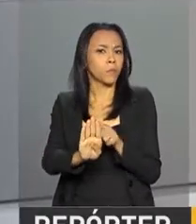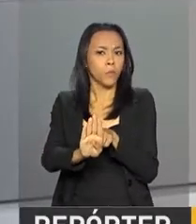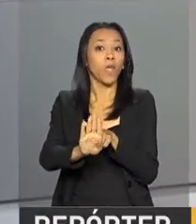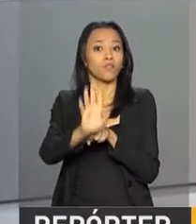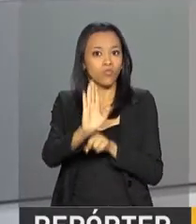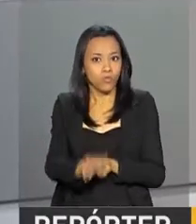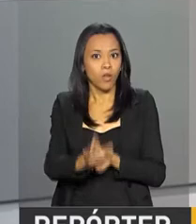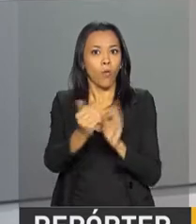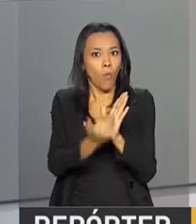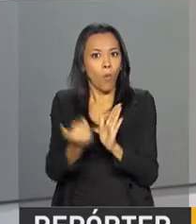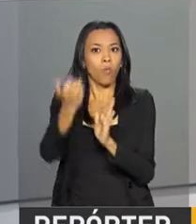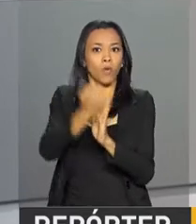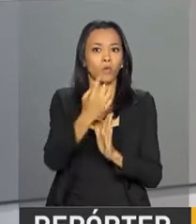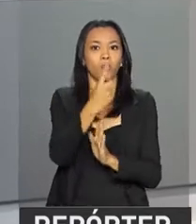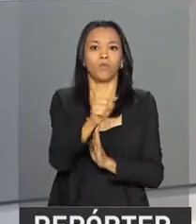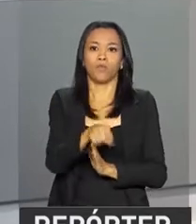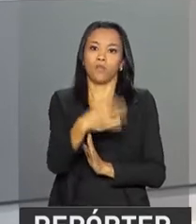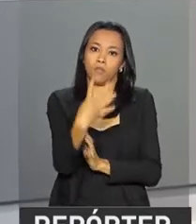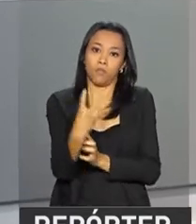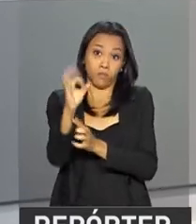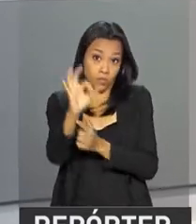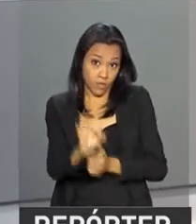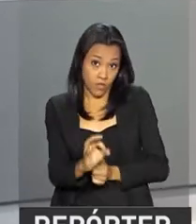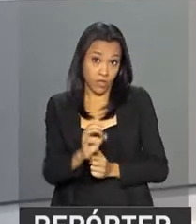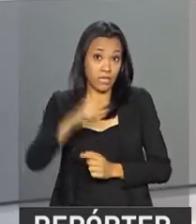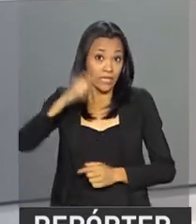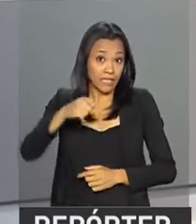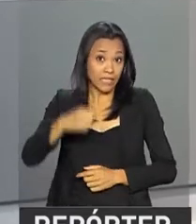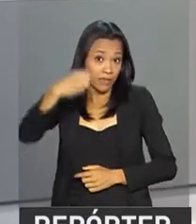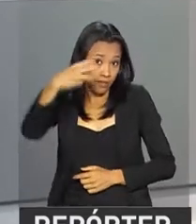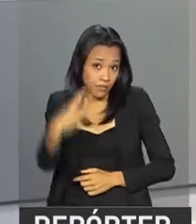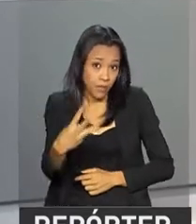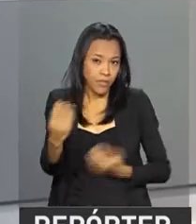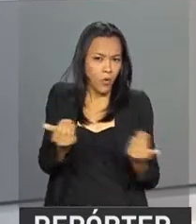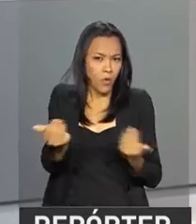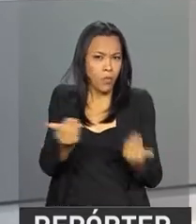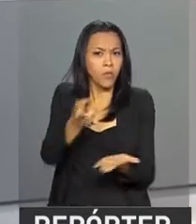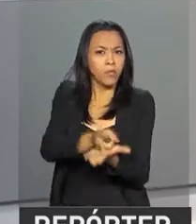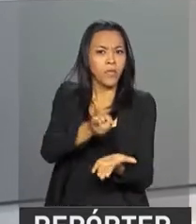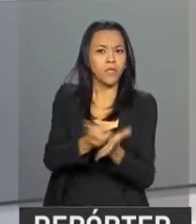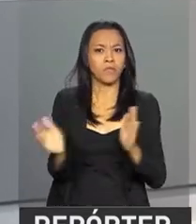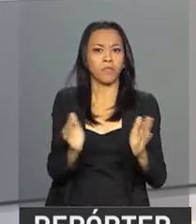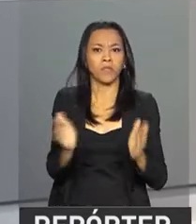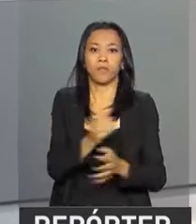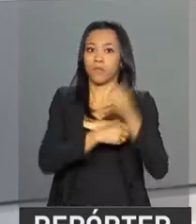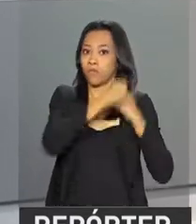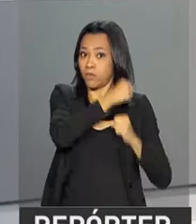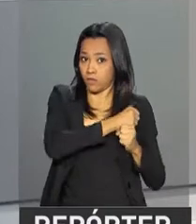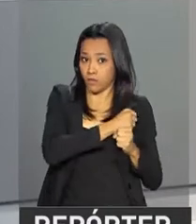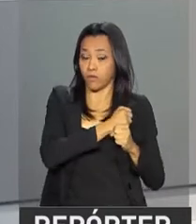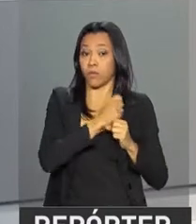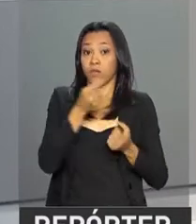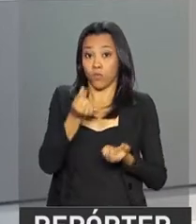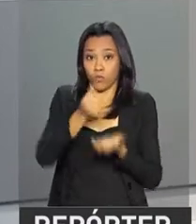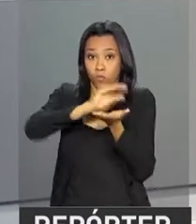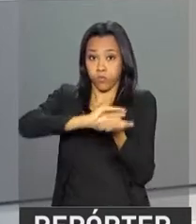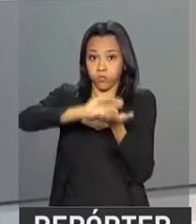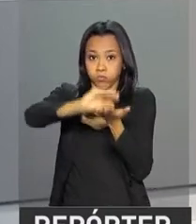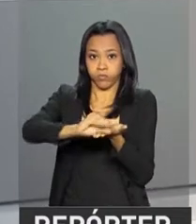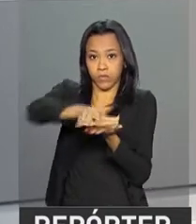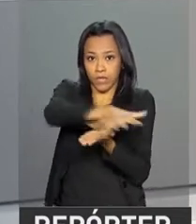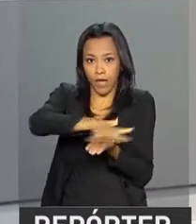registrou um aumento de 1,4 por cento no terceiro trimestre em comparação ao mesmo período do ano passado os investimentos tiveram